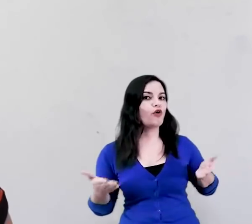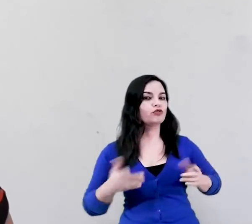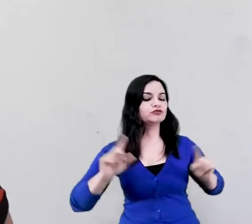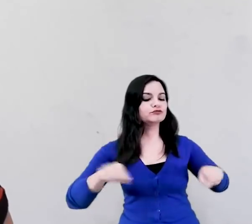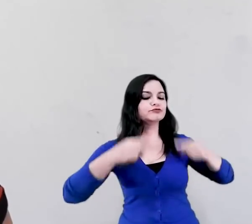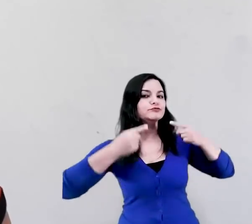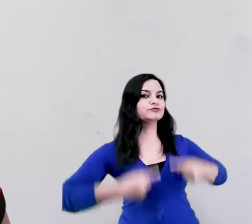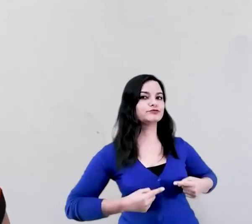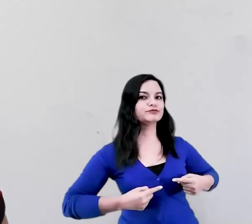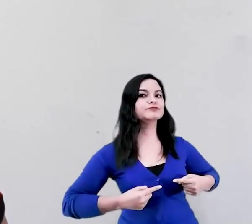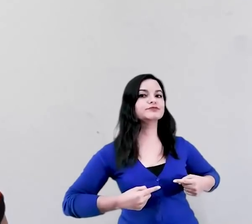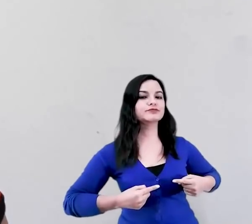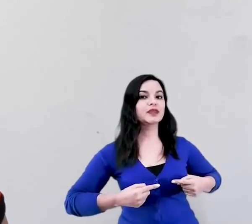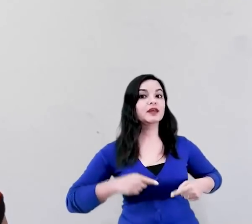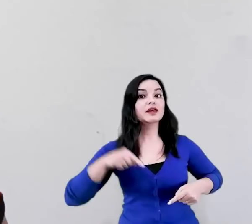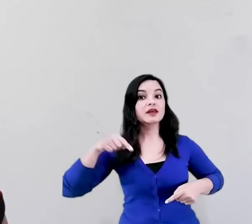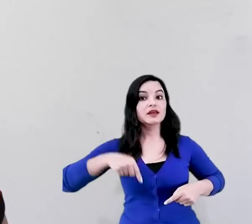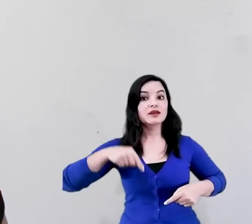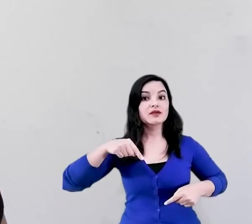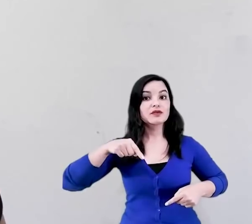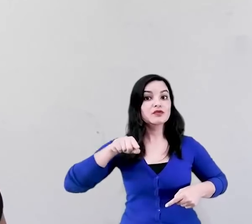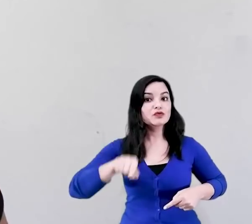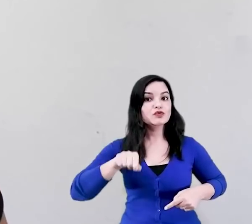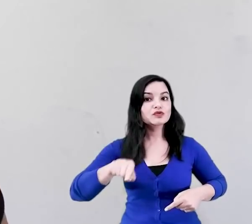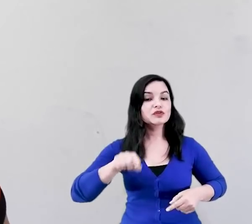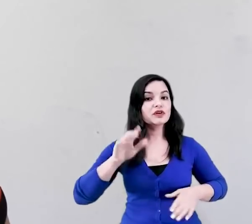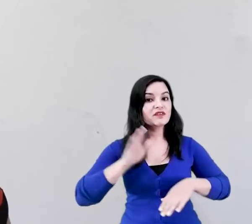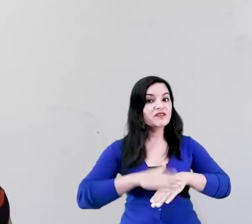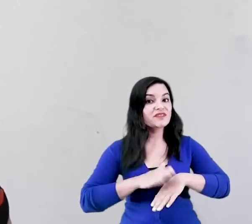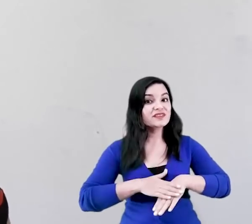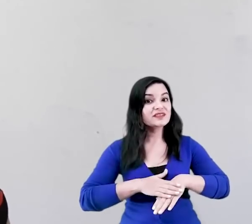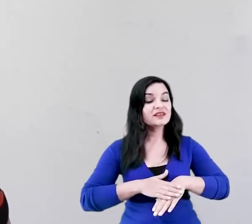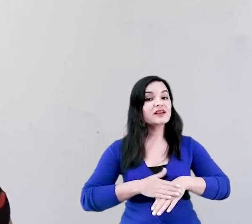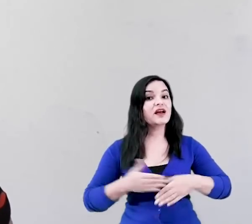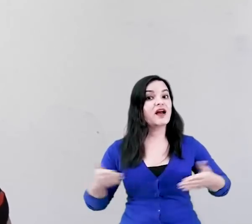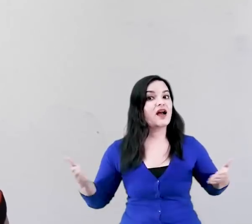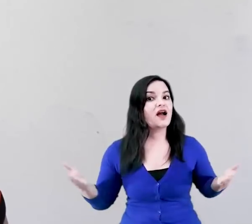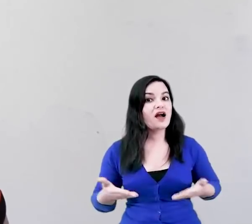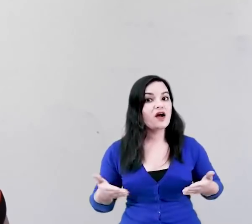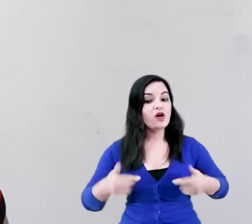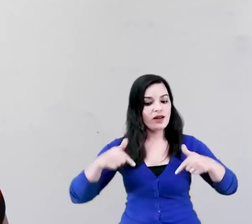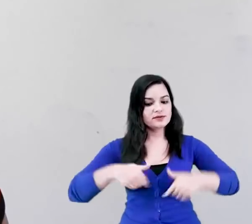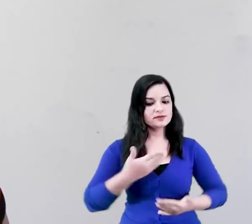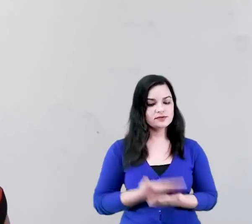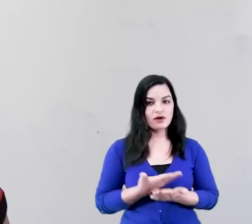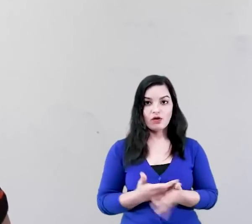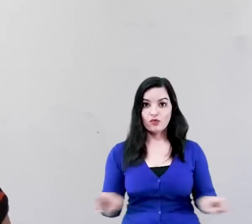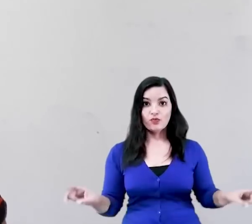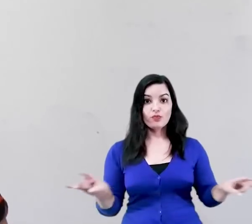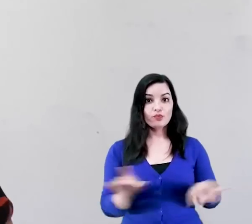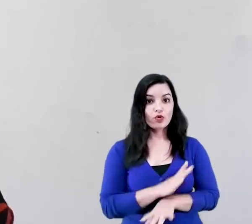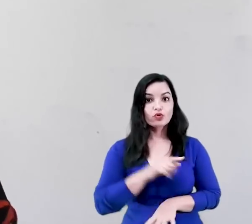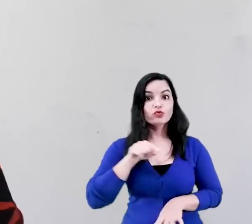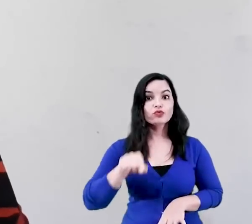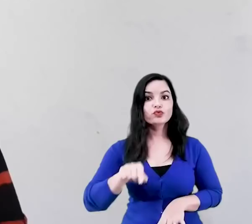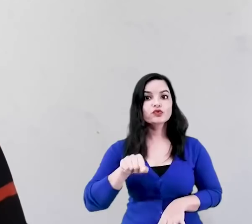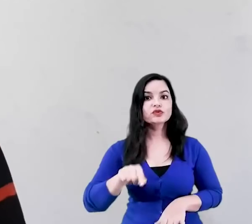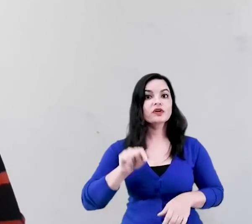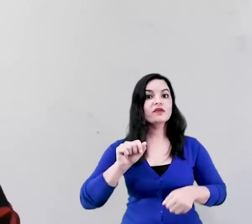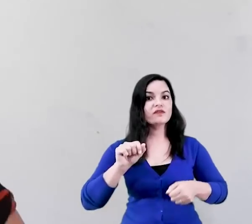você deverá começar a realizar assim que acabar esta aula e estar com